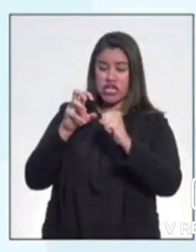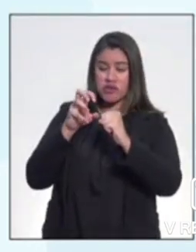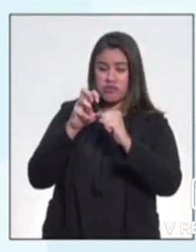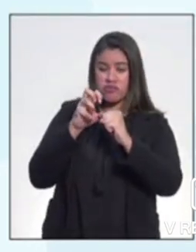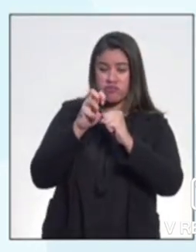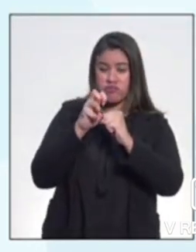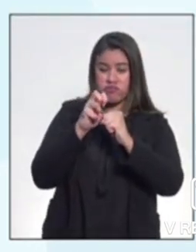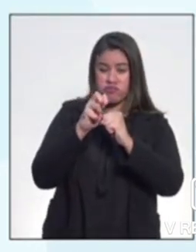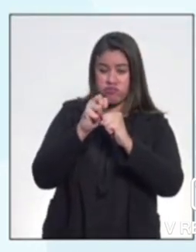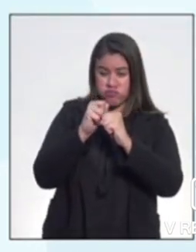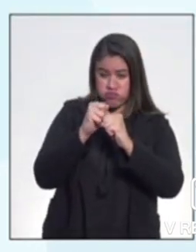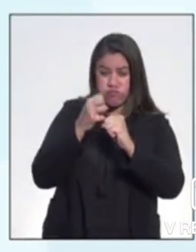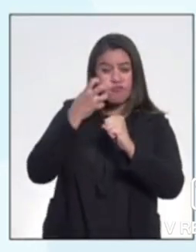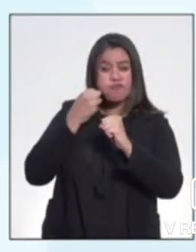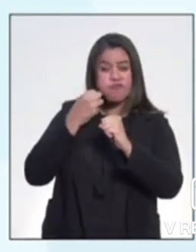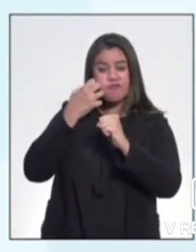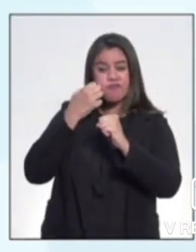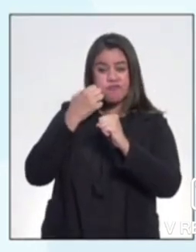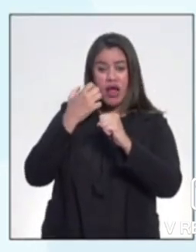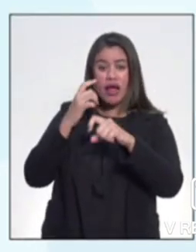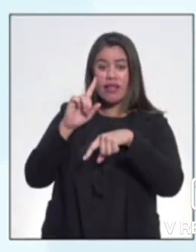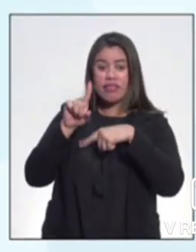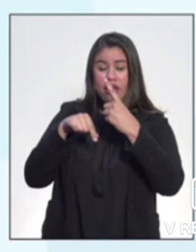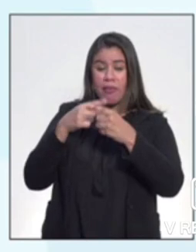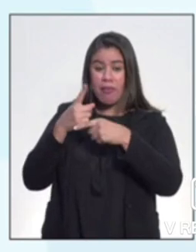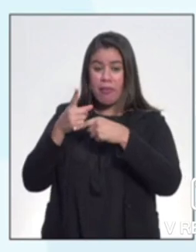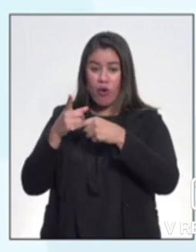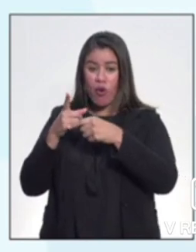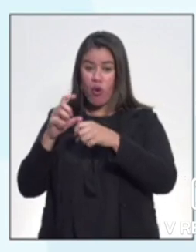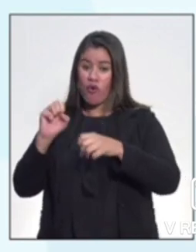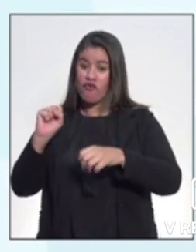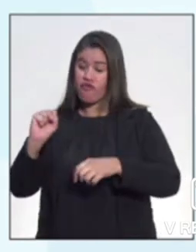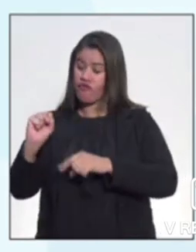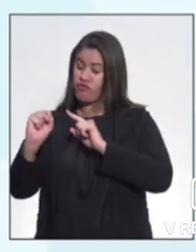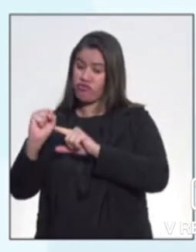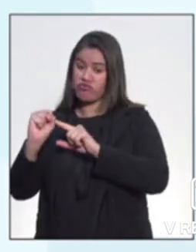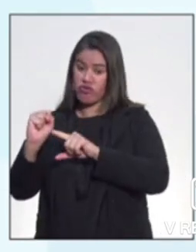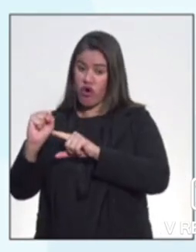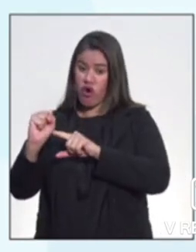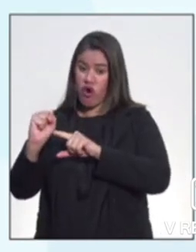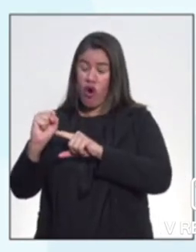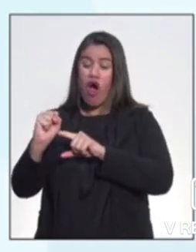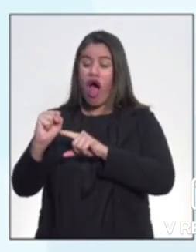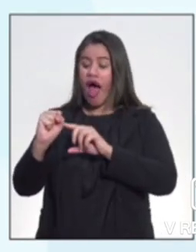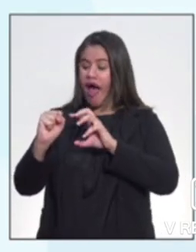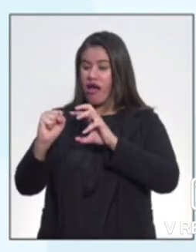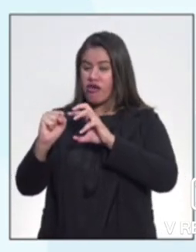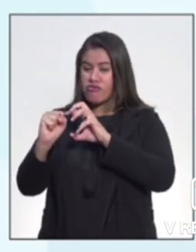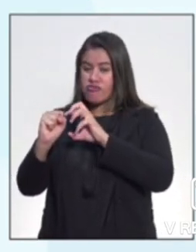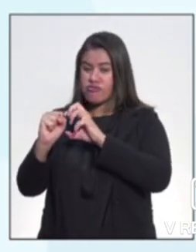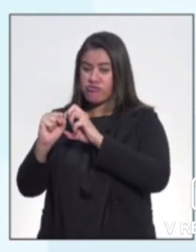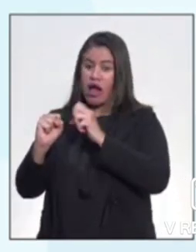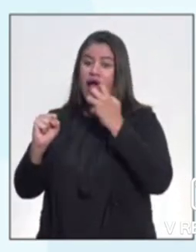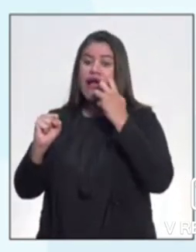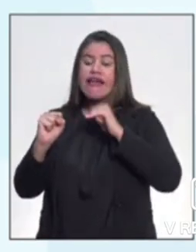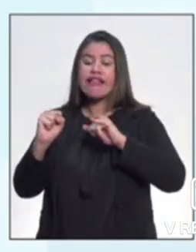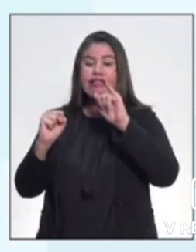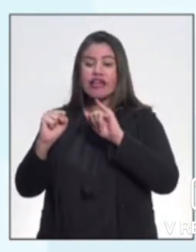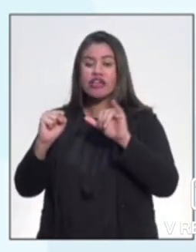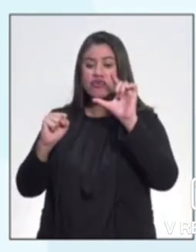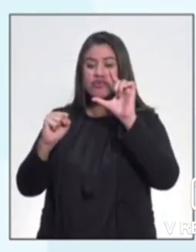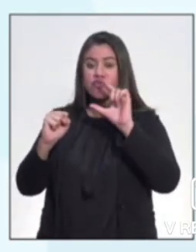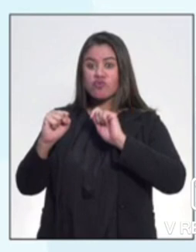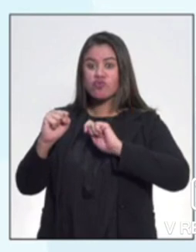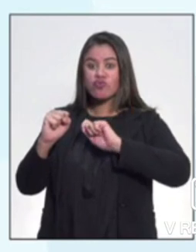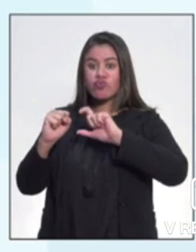acontece muito, sabe com o quê? Com os fogos de artifício. Então, eu tenho o fogo de artifício e tenho o pavio.